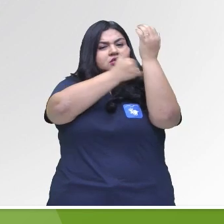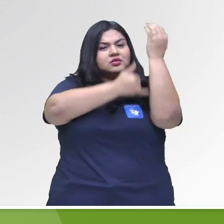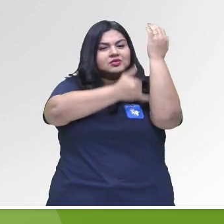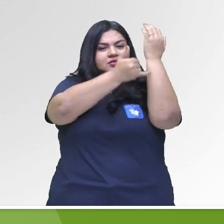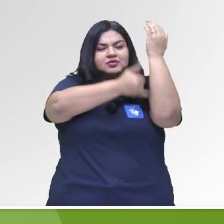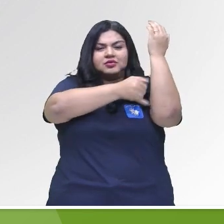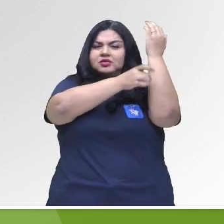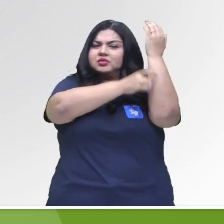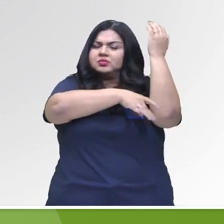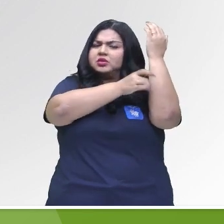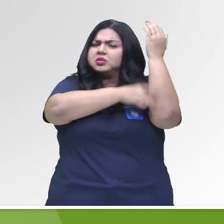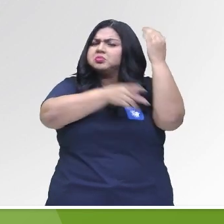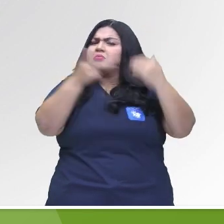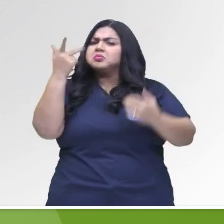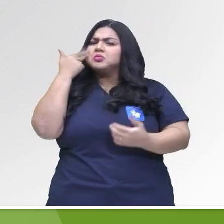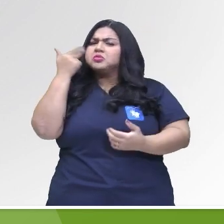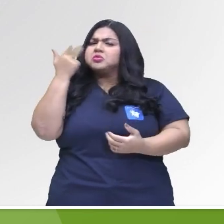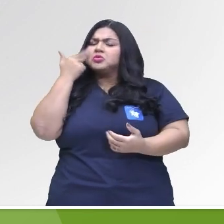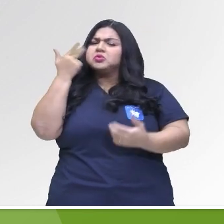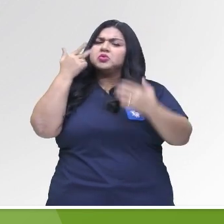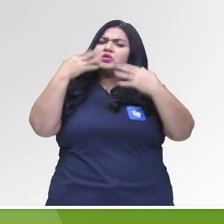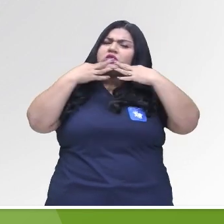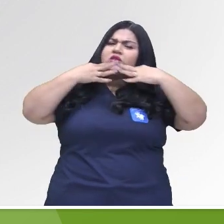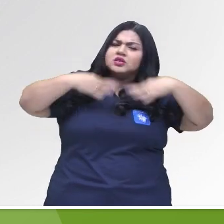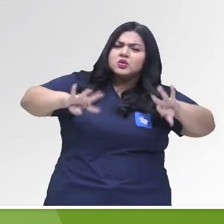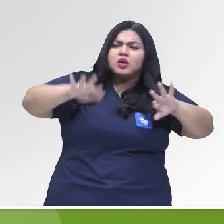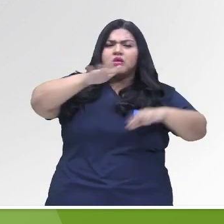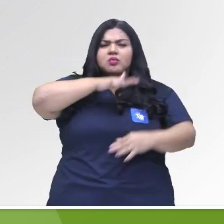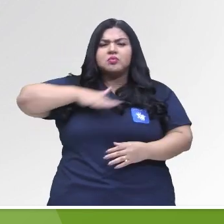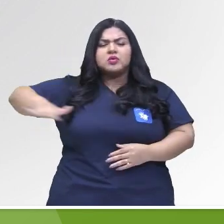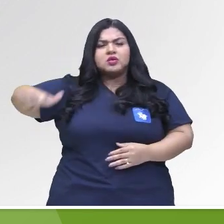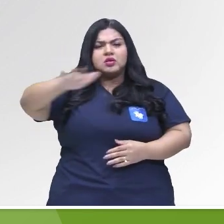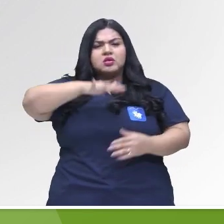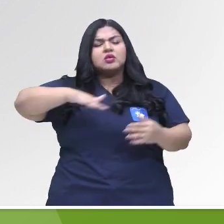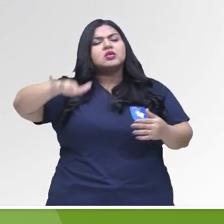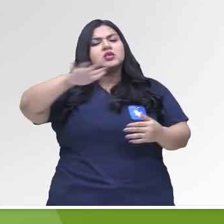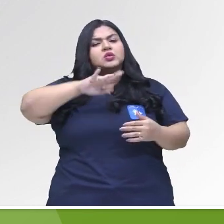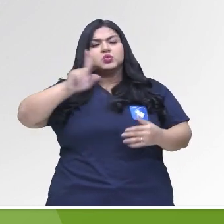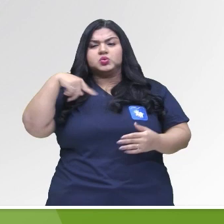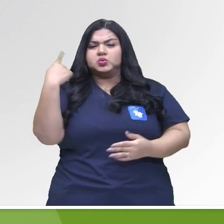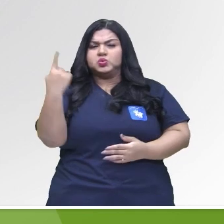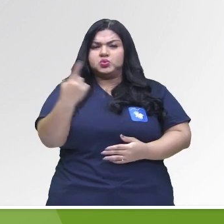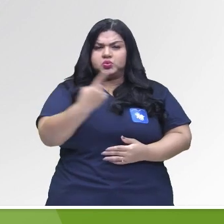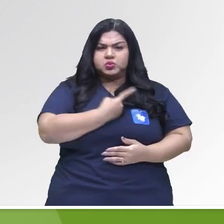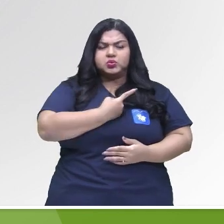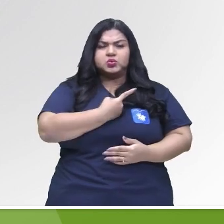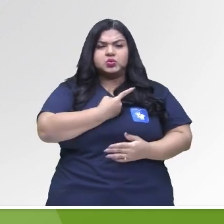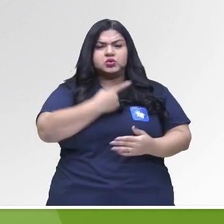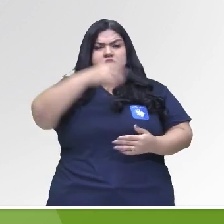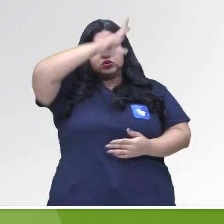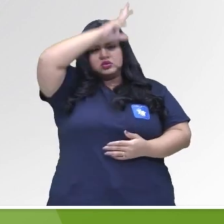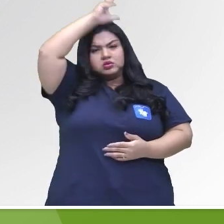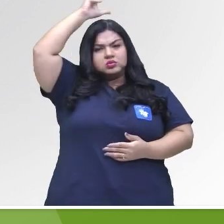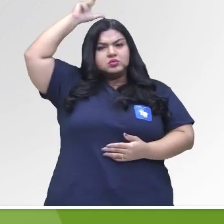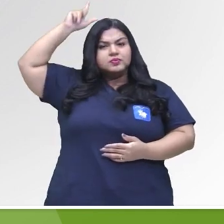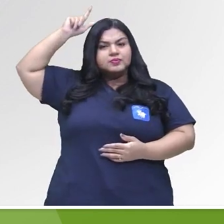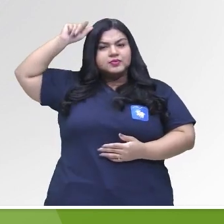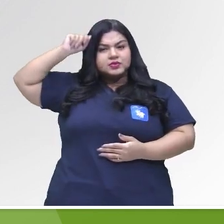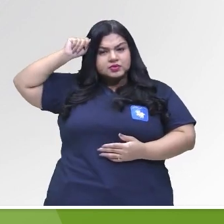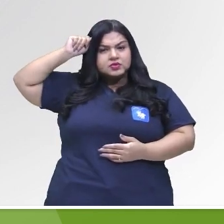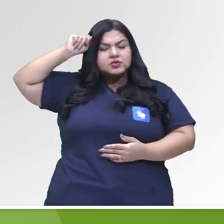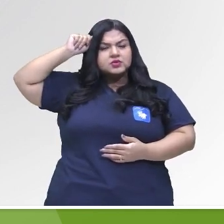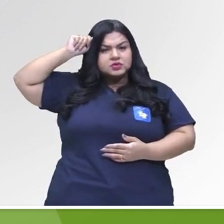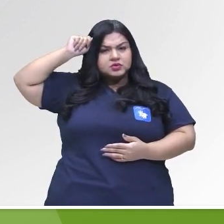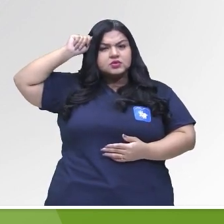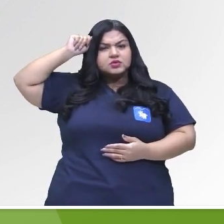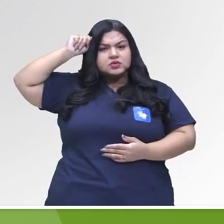ela é muito comum aqui na nossa região, na verdade, a nossa região, aqui o Amazonas mais especificamente,